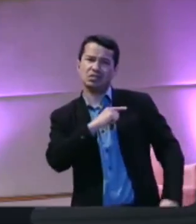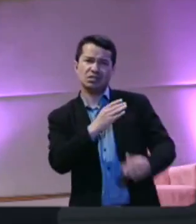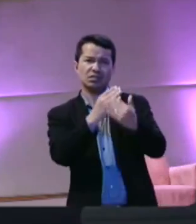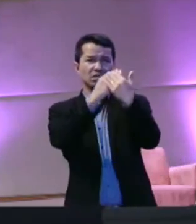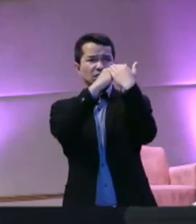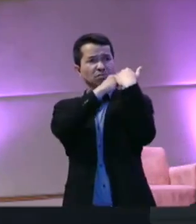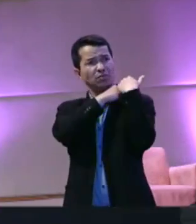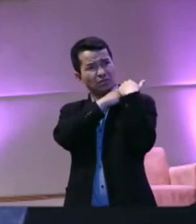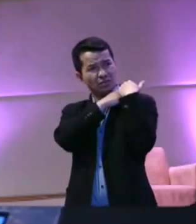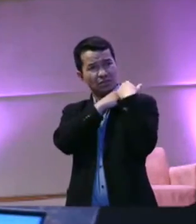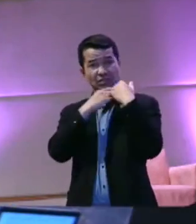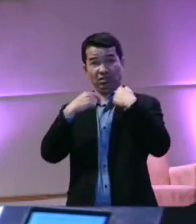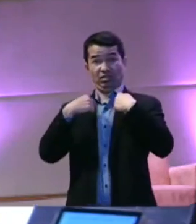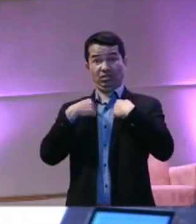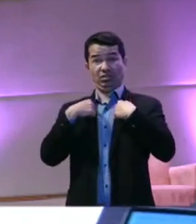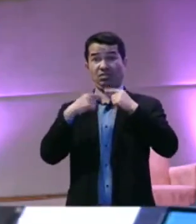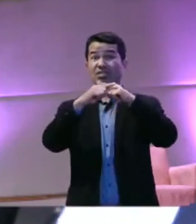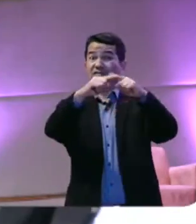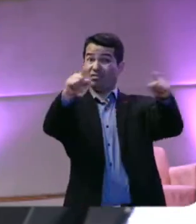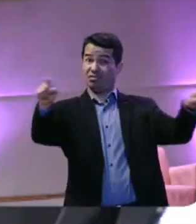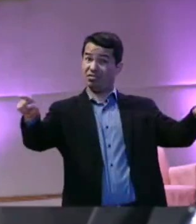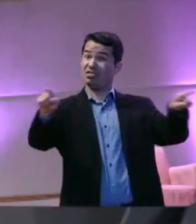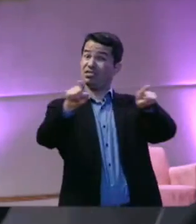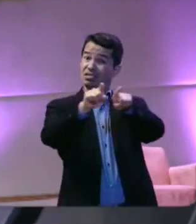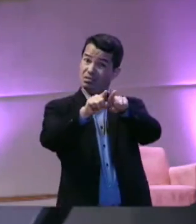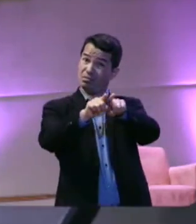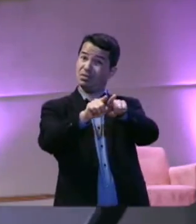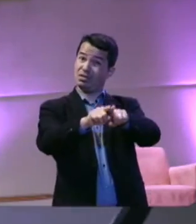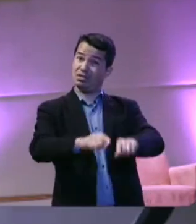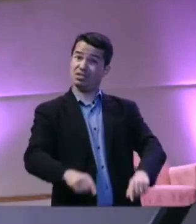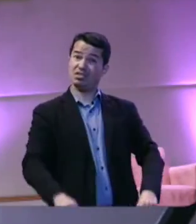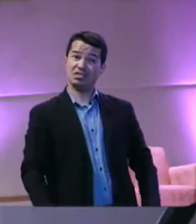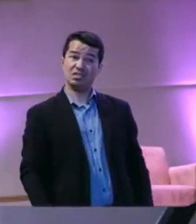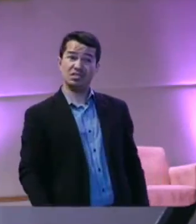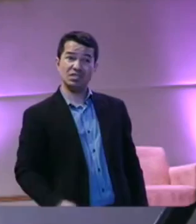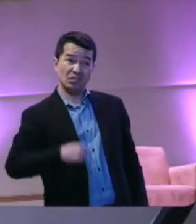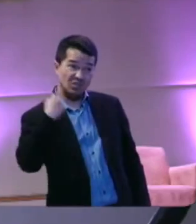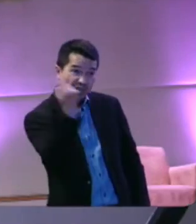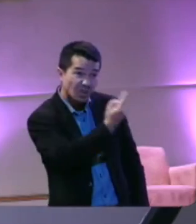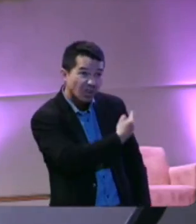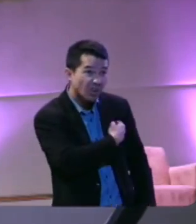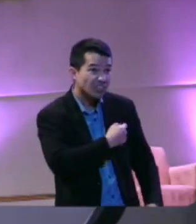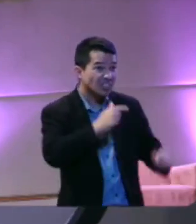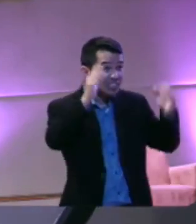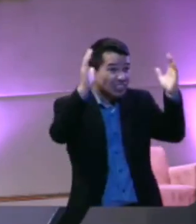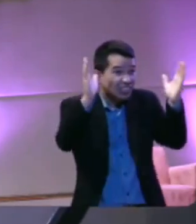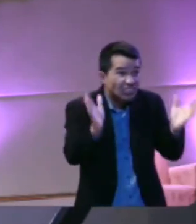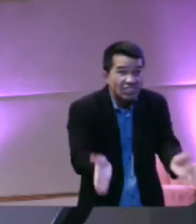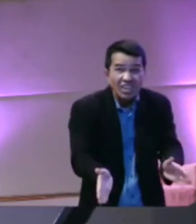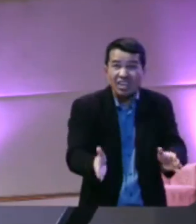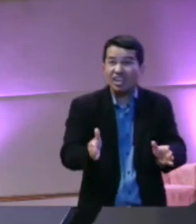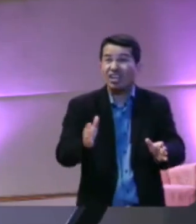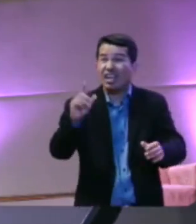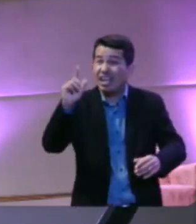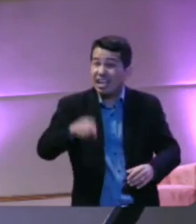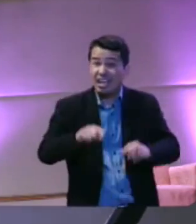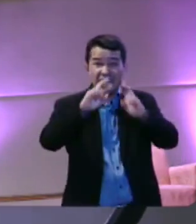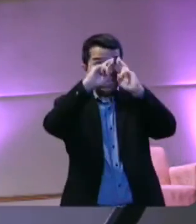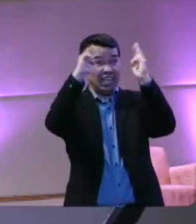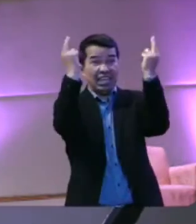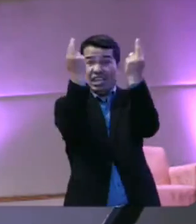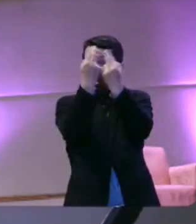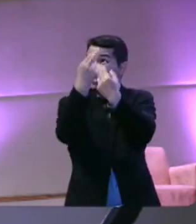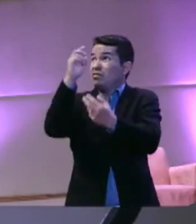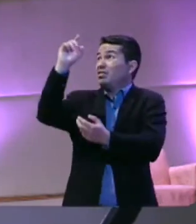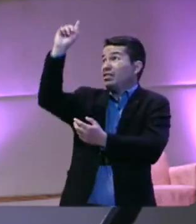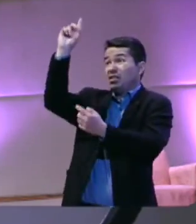teu ombro, como parte do reino de Deus, da noiva de Cristo nessa terra.